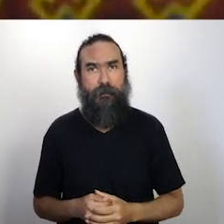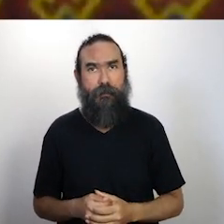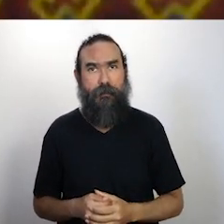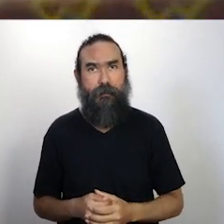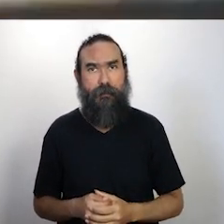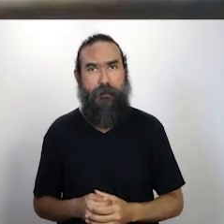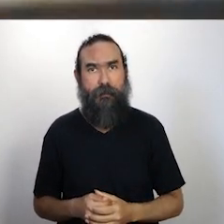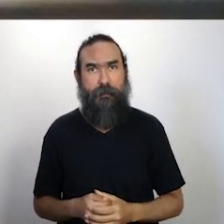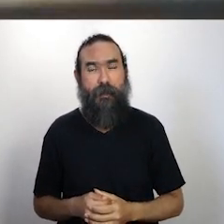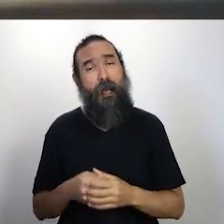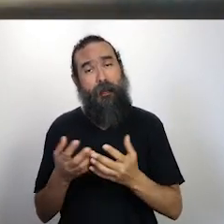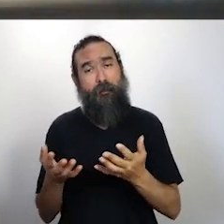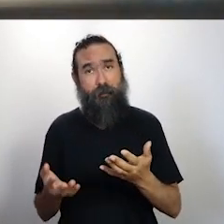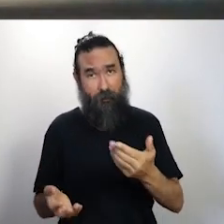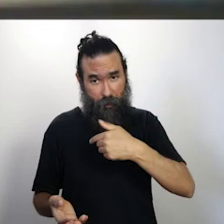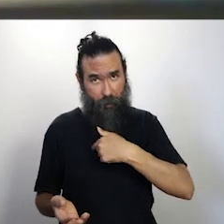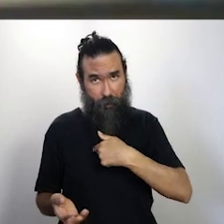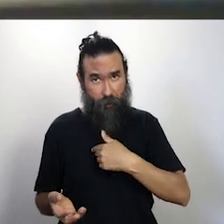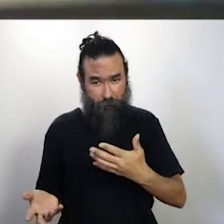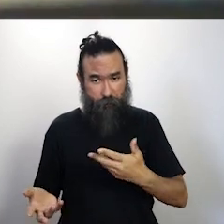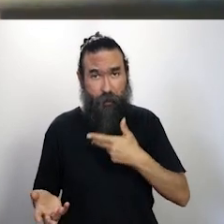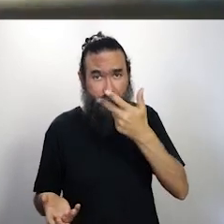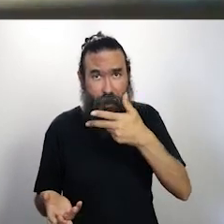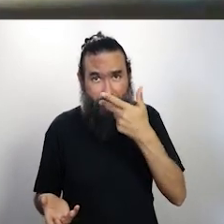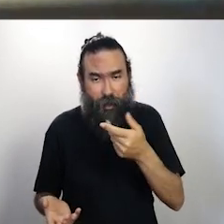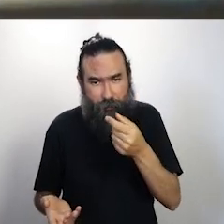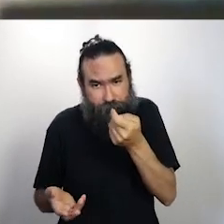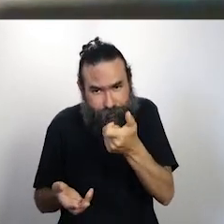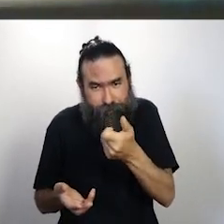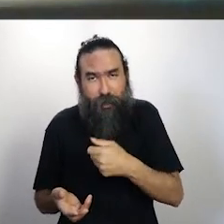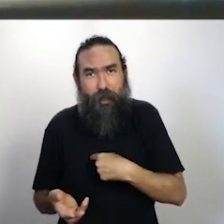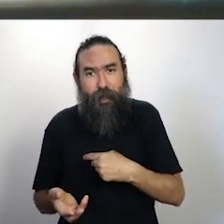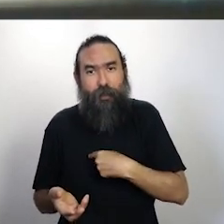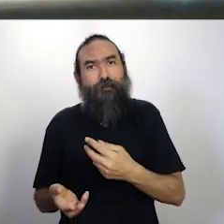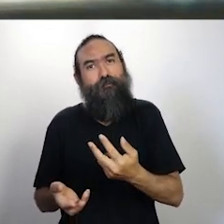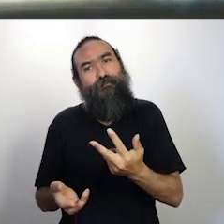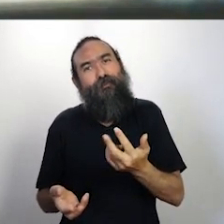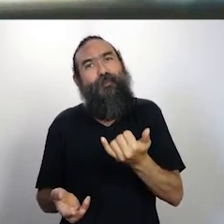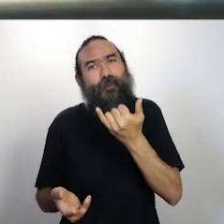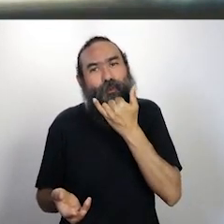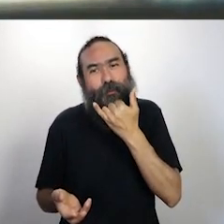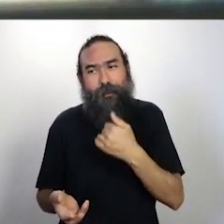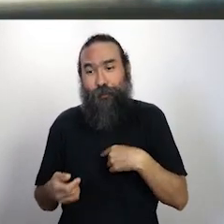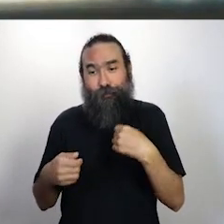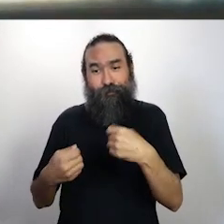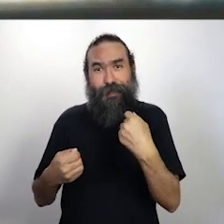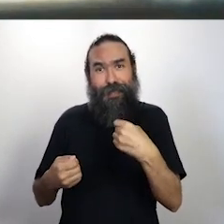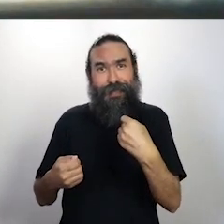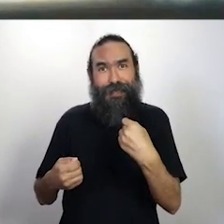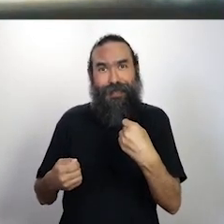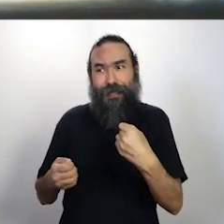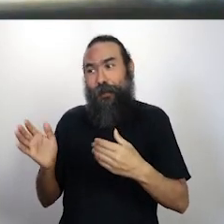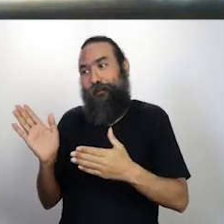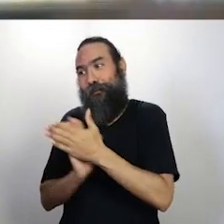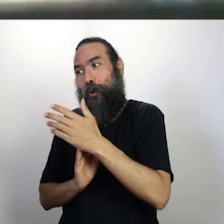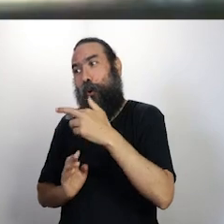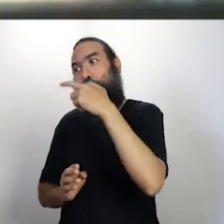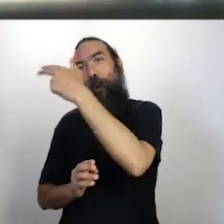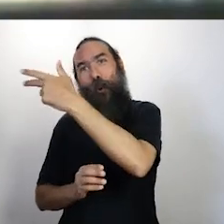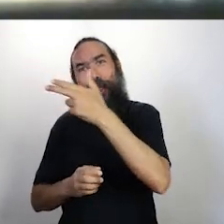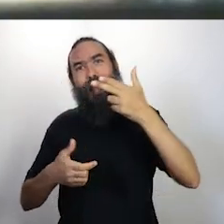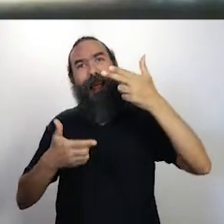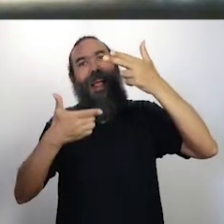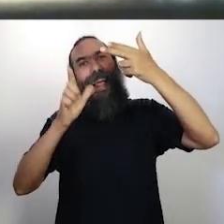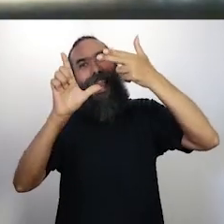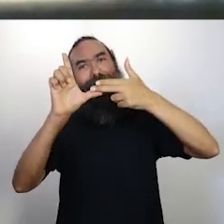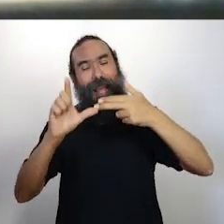eu ia até deixar para o Juca mas então eu vou concluir que eu vou ter que sair para outra que eu estava pedindo licença para poder fazer xixi antes da outra porque eu tenho uma depois